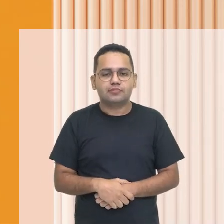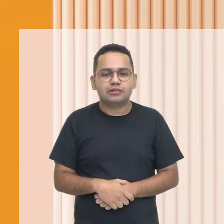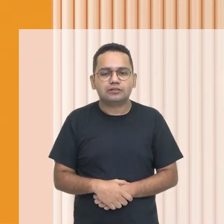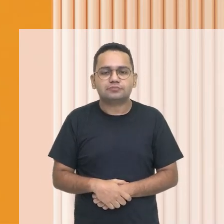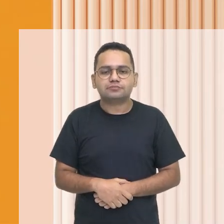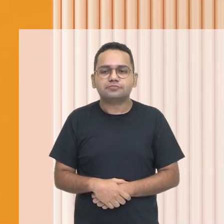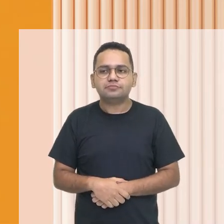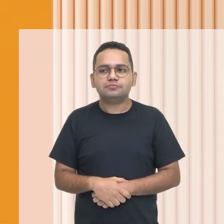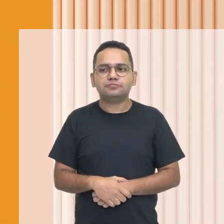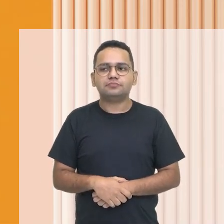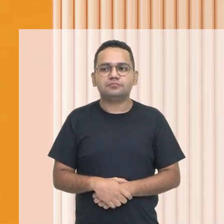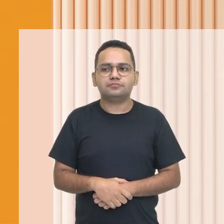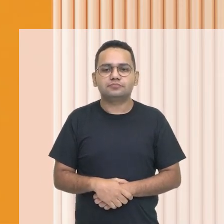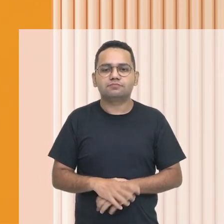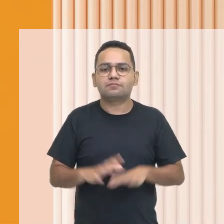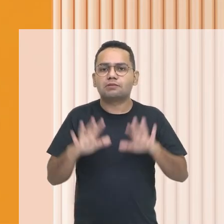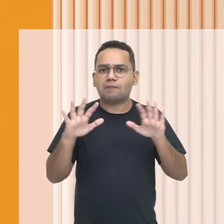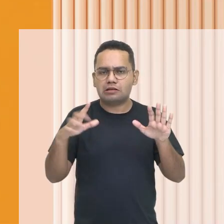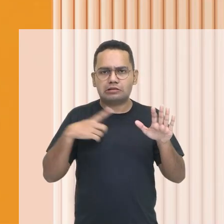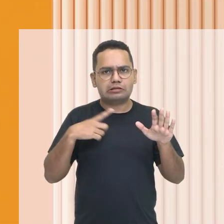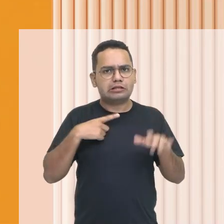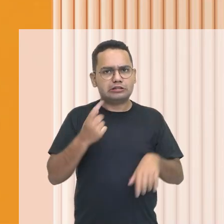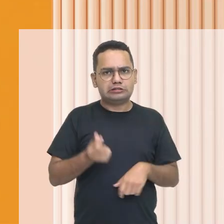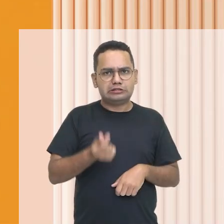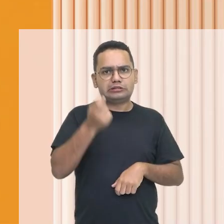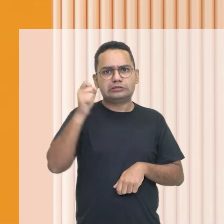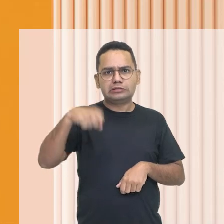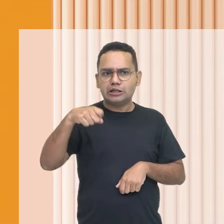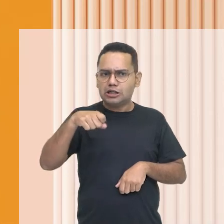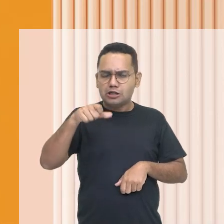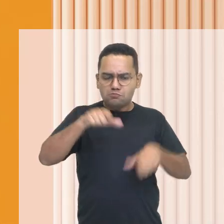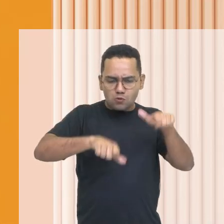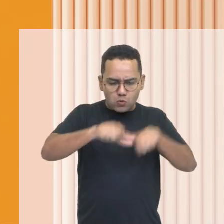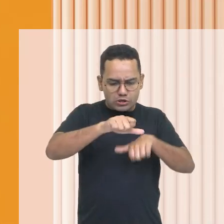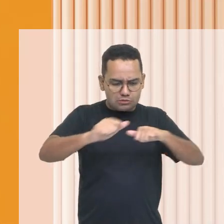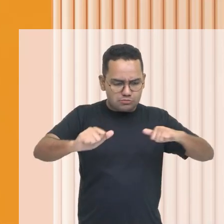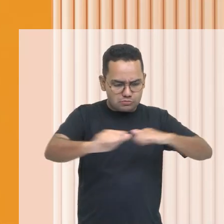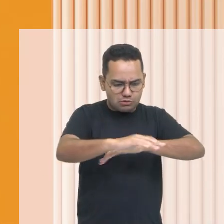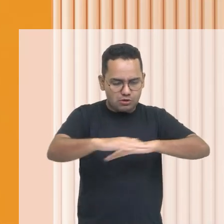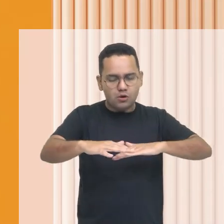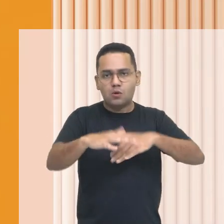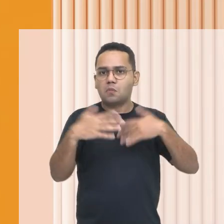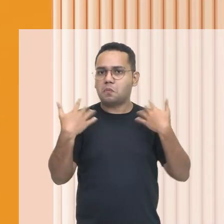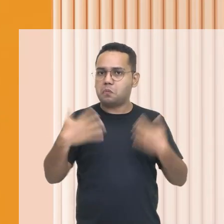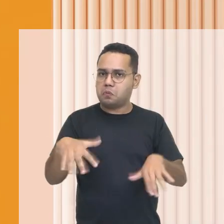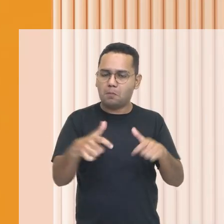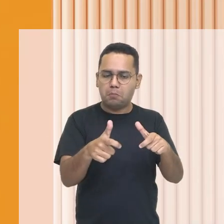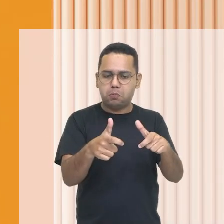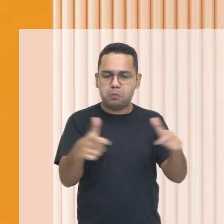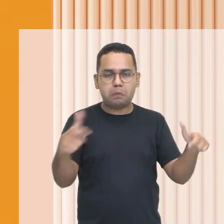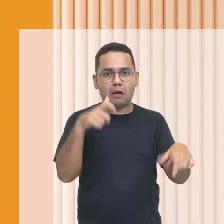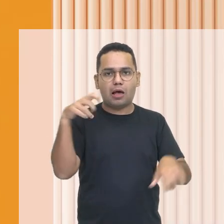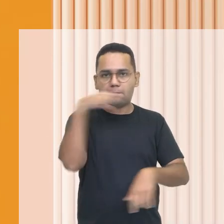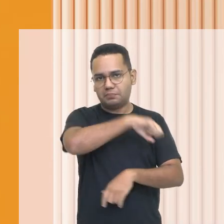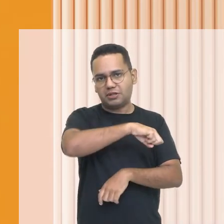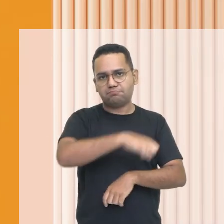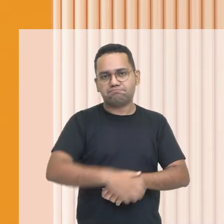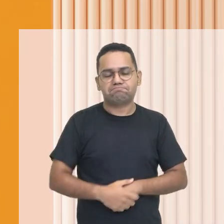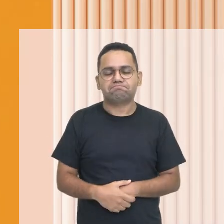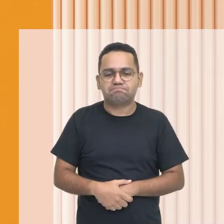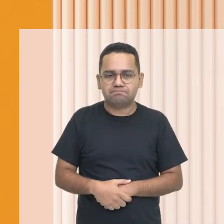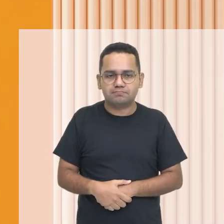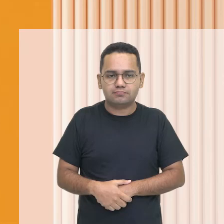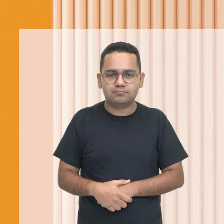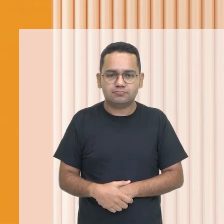transformação urbana, né, ela vai acontecer de uma maneira muito sistemática e rápida nessas cidades,